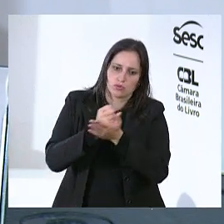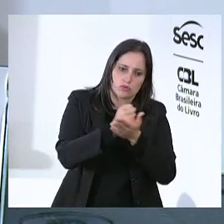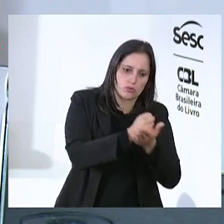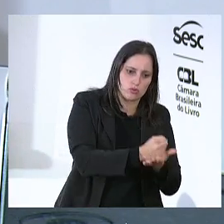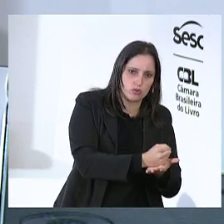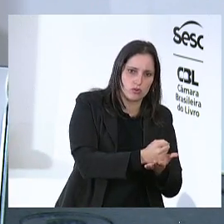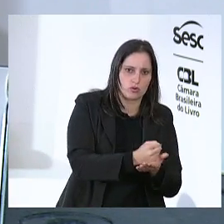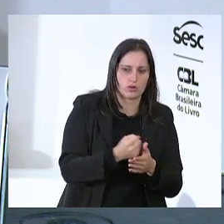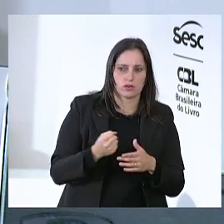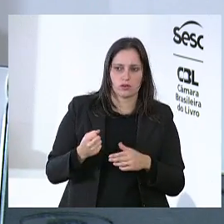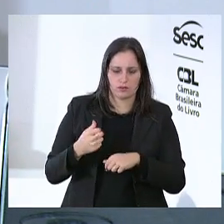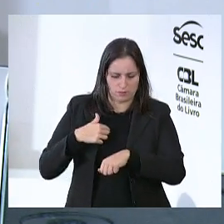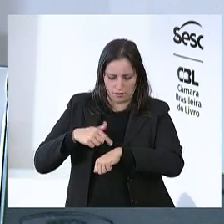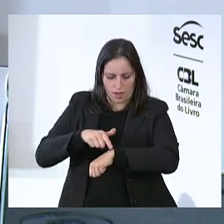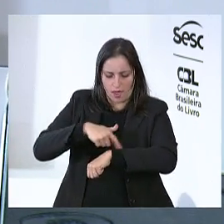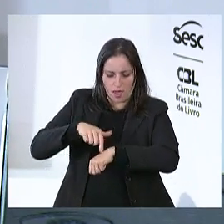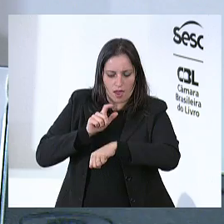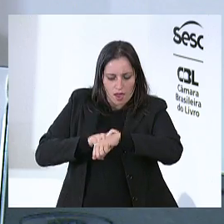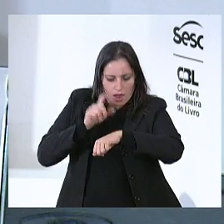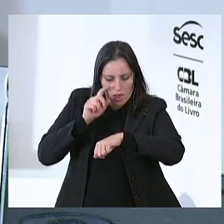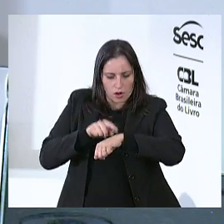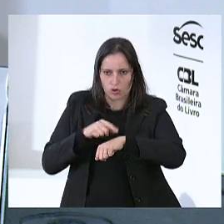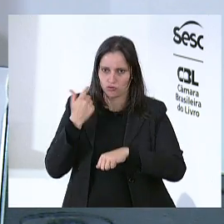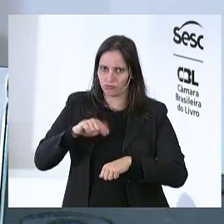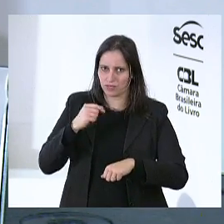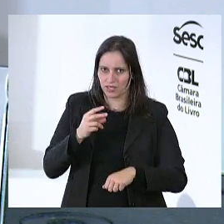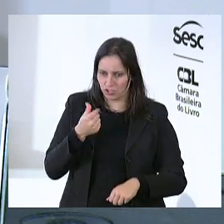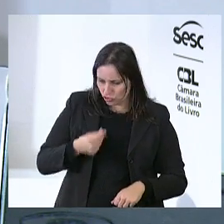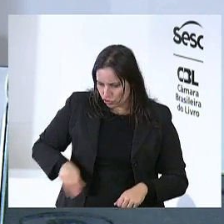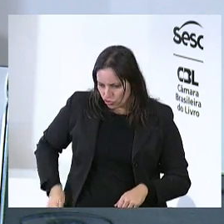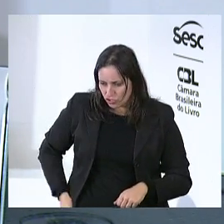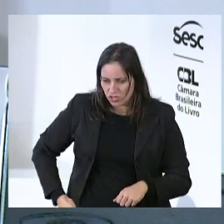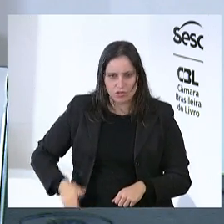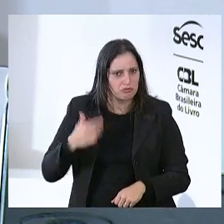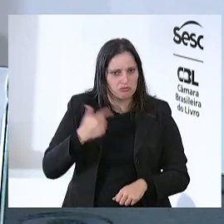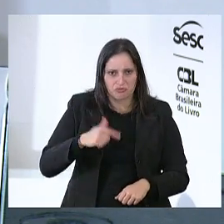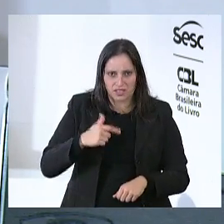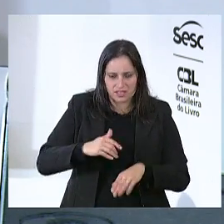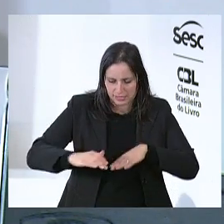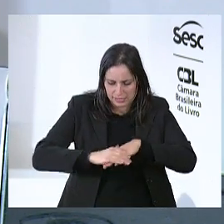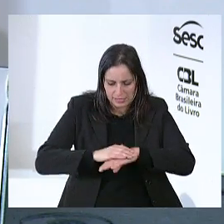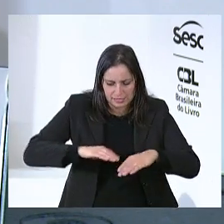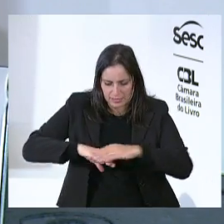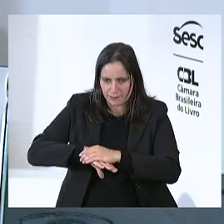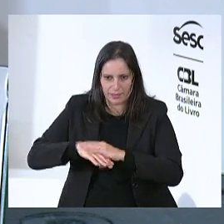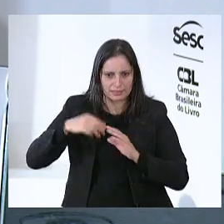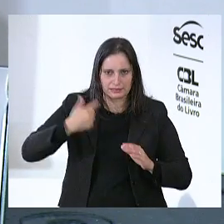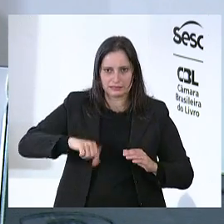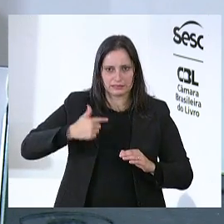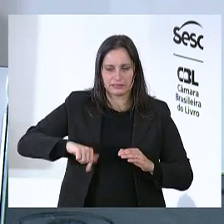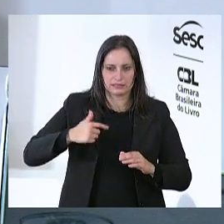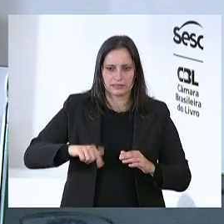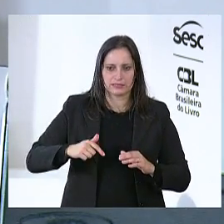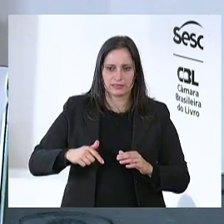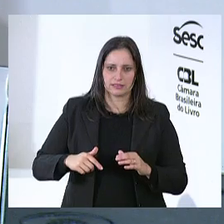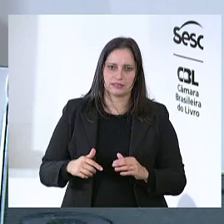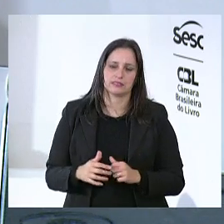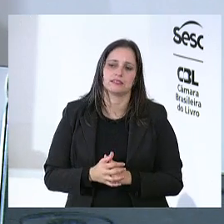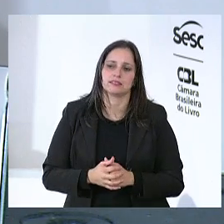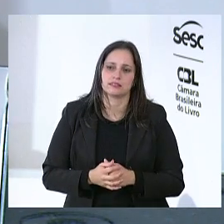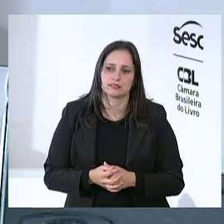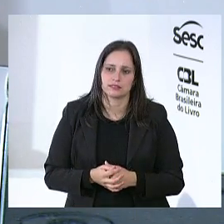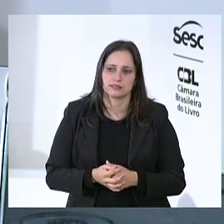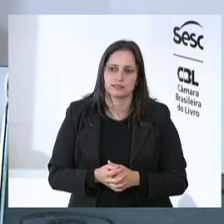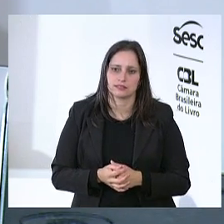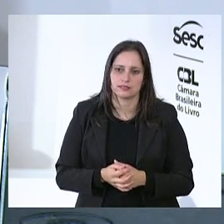sem relógio, sem o dinheiro e sem o sapato, que um deles achou legal o meu sapato. Isso eram as forças da ordem, né?